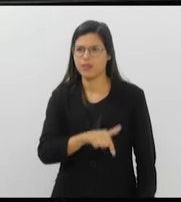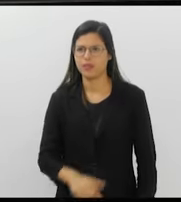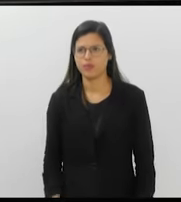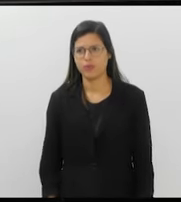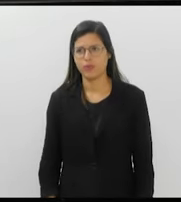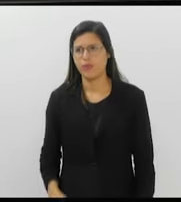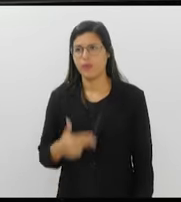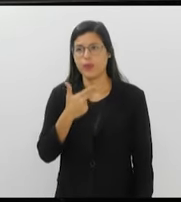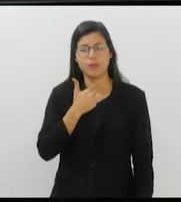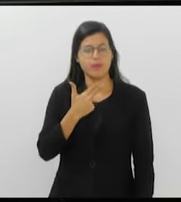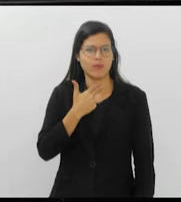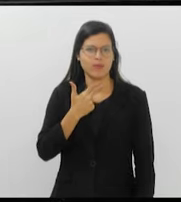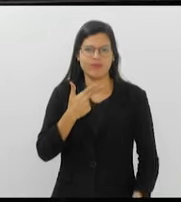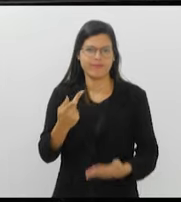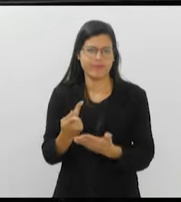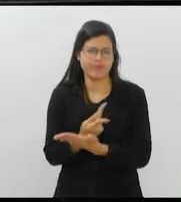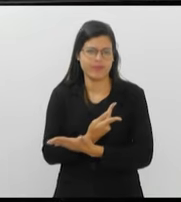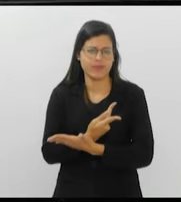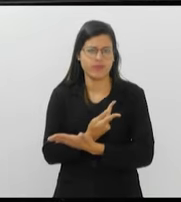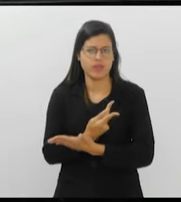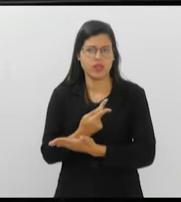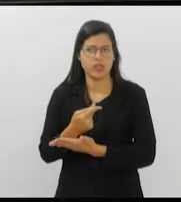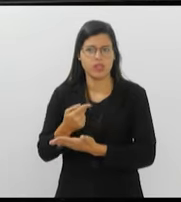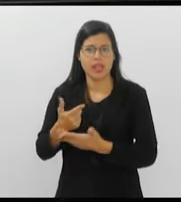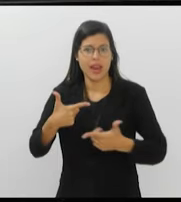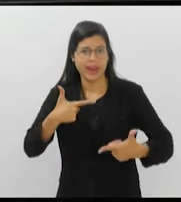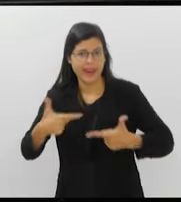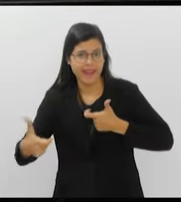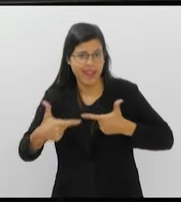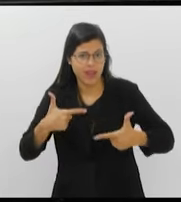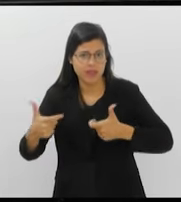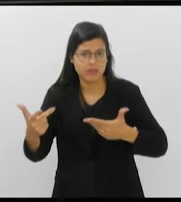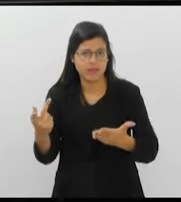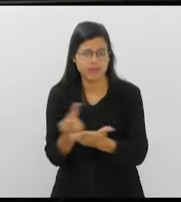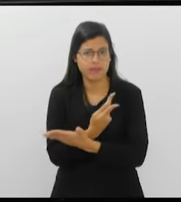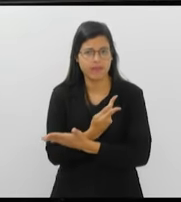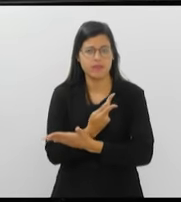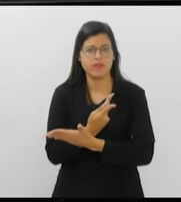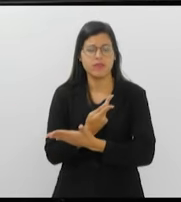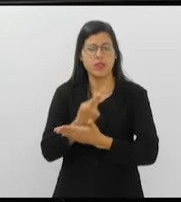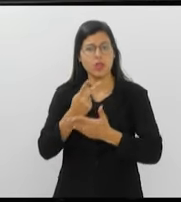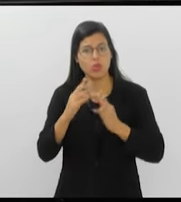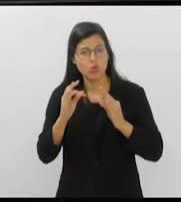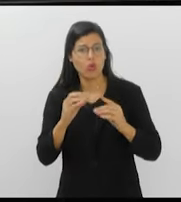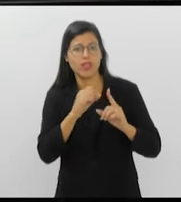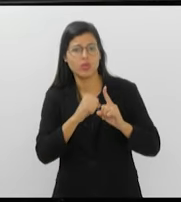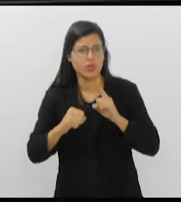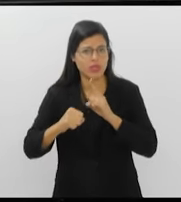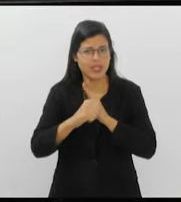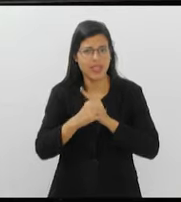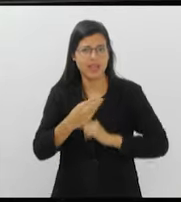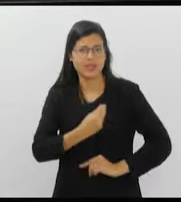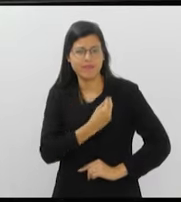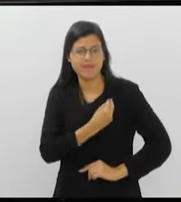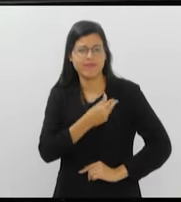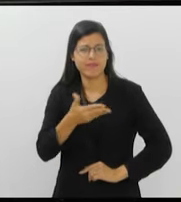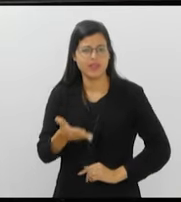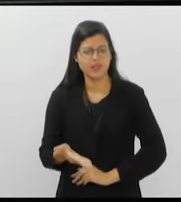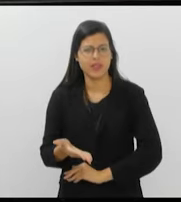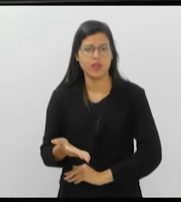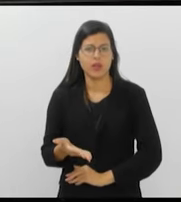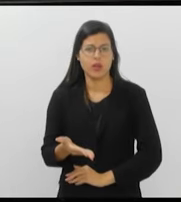Não pode, no meio dessa guerra, está toda a sociedade de bem. No meio